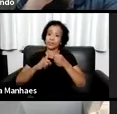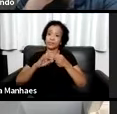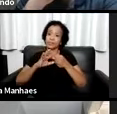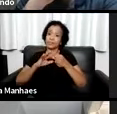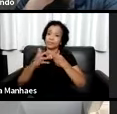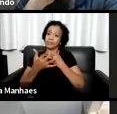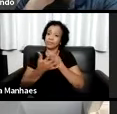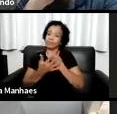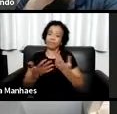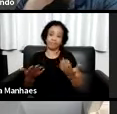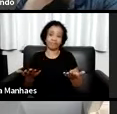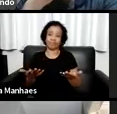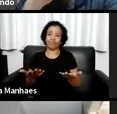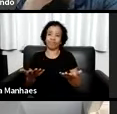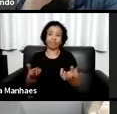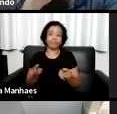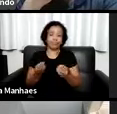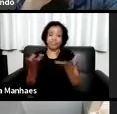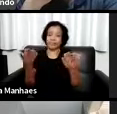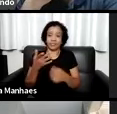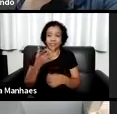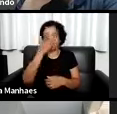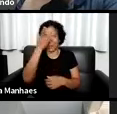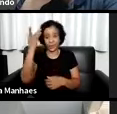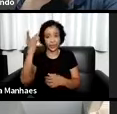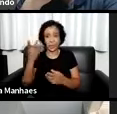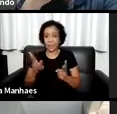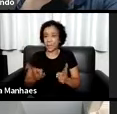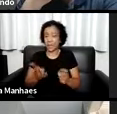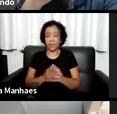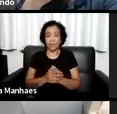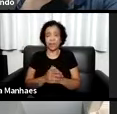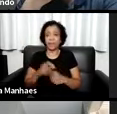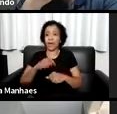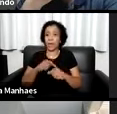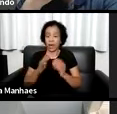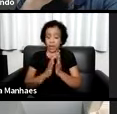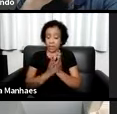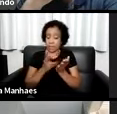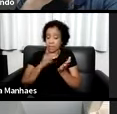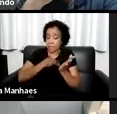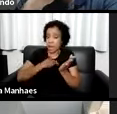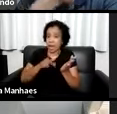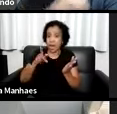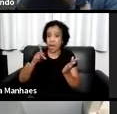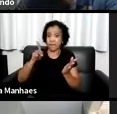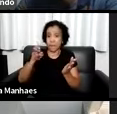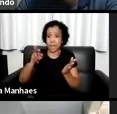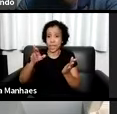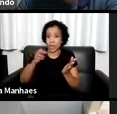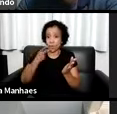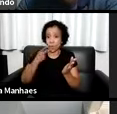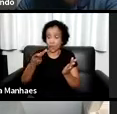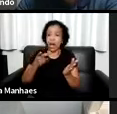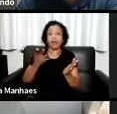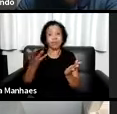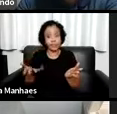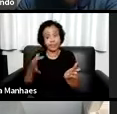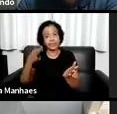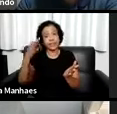milhões. Então, este texto de Pedro fala claramente a nós, certos de que sofrimentos